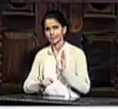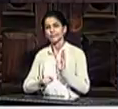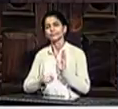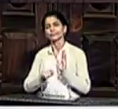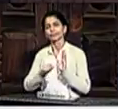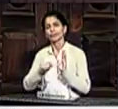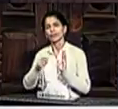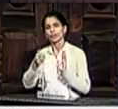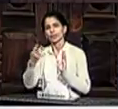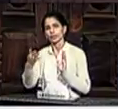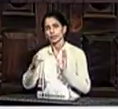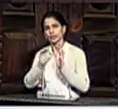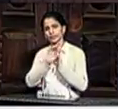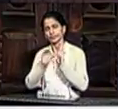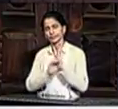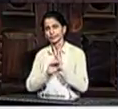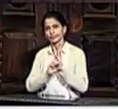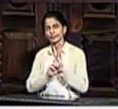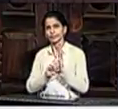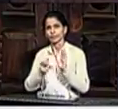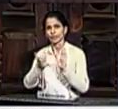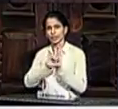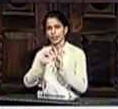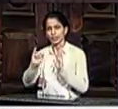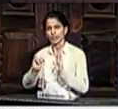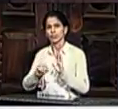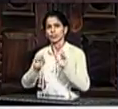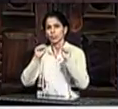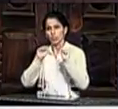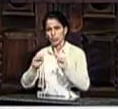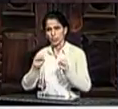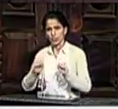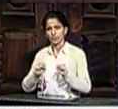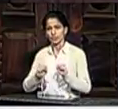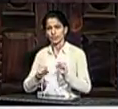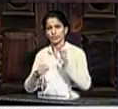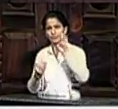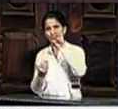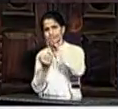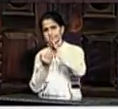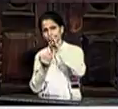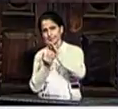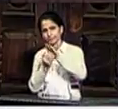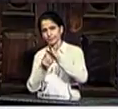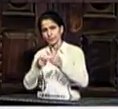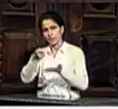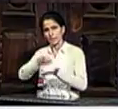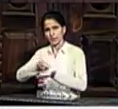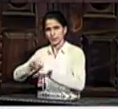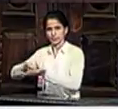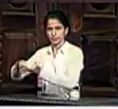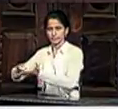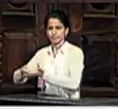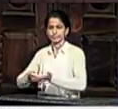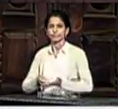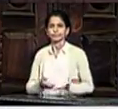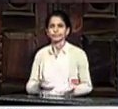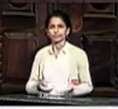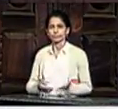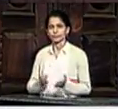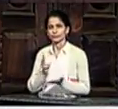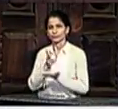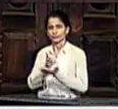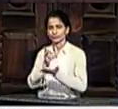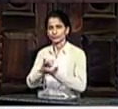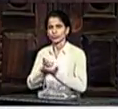Constituição Federal e diz que a lei poderá estabelecer o limite para pagamentos. Continua em